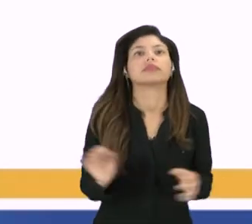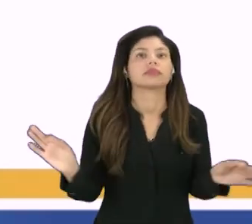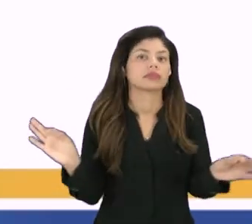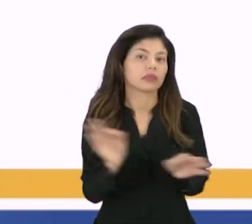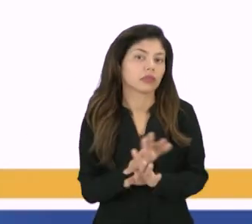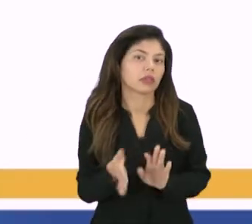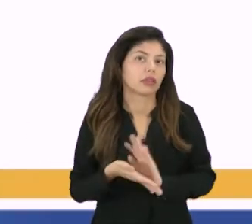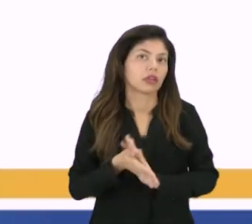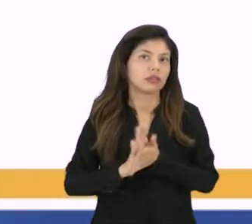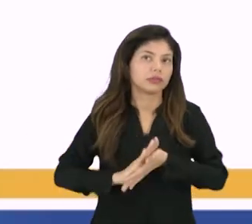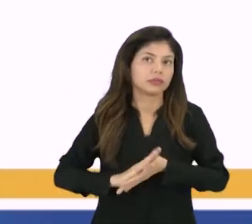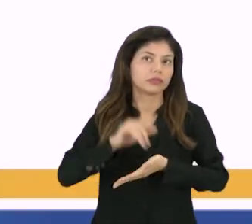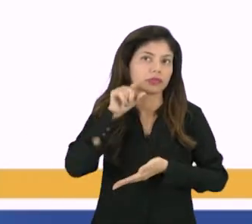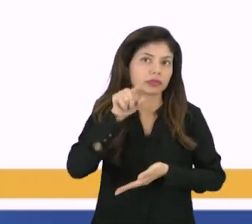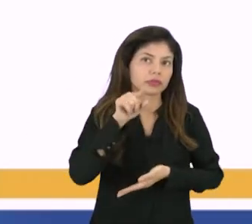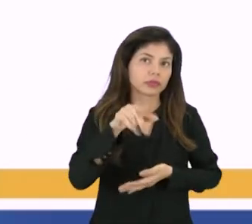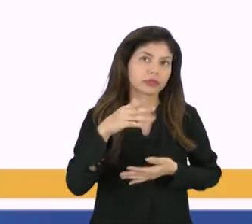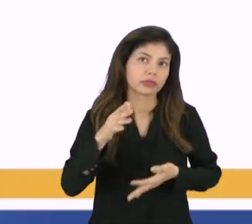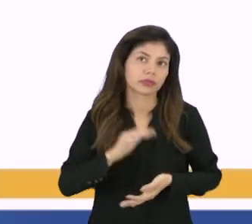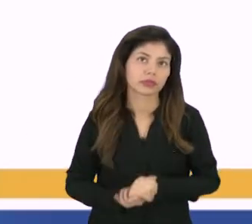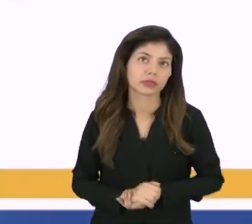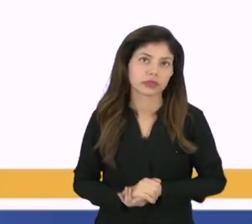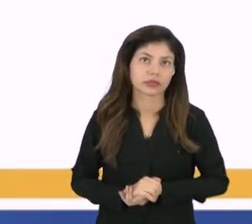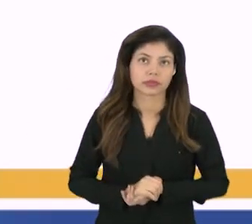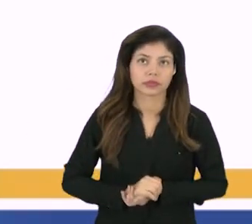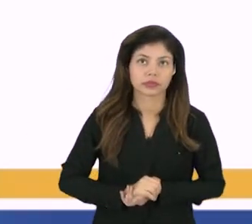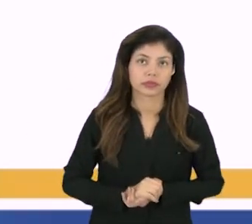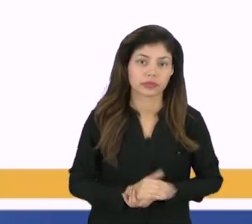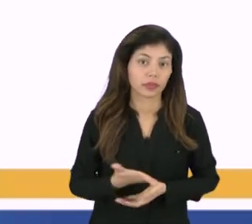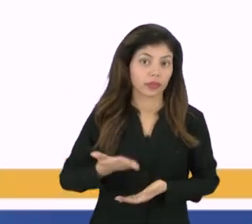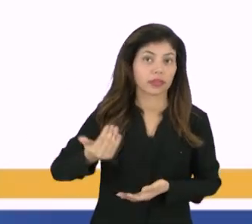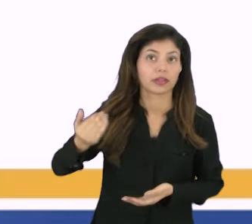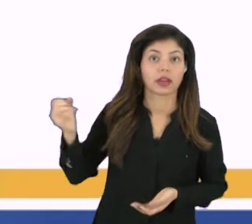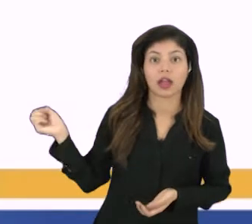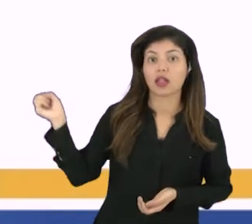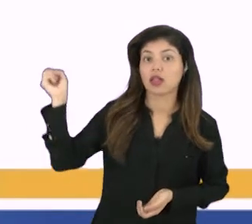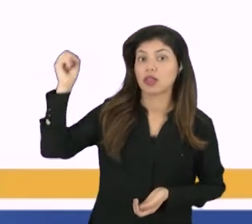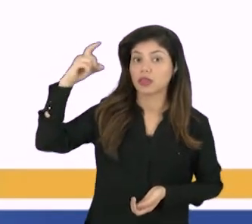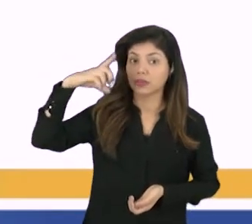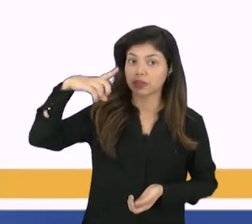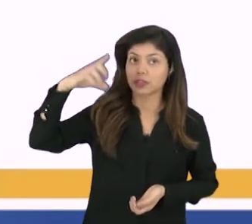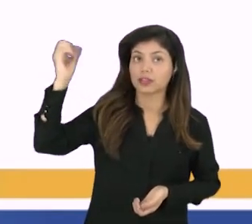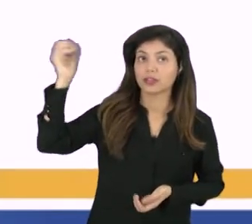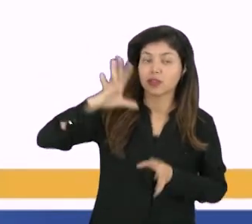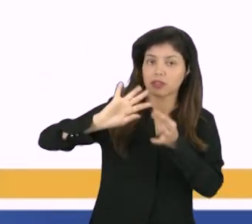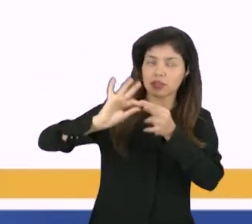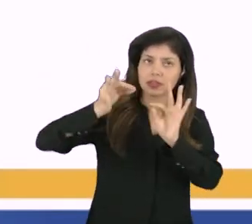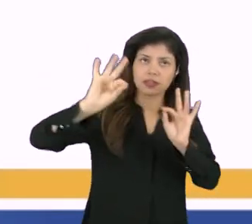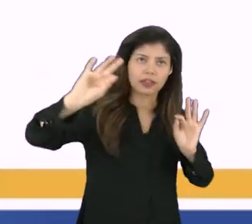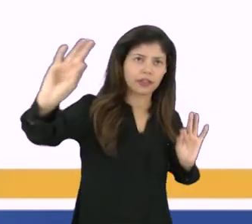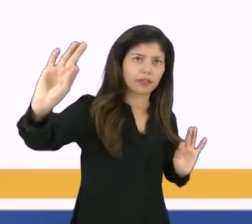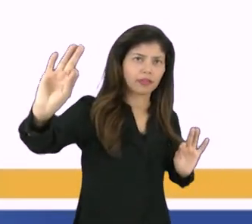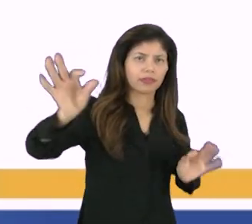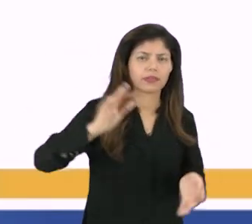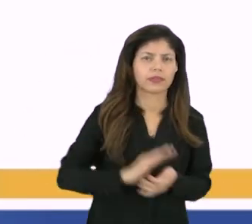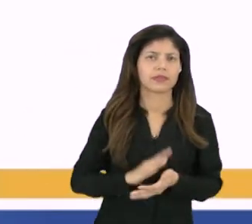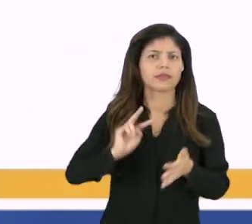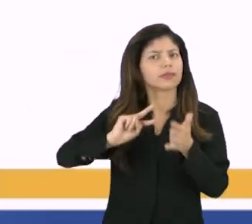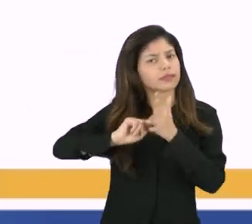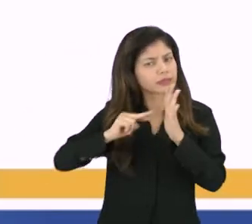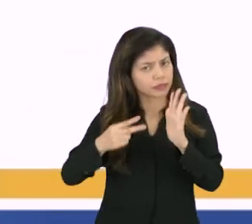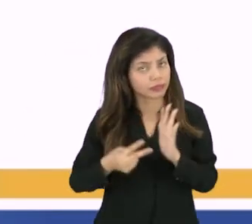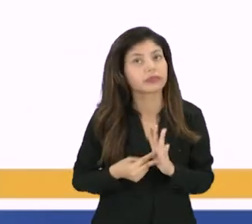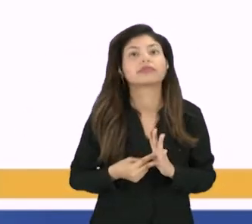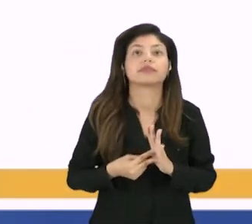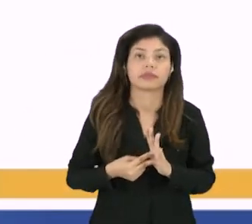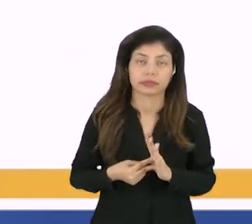dinossauros. Essa galáxia está a 65 milhões de anos-luz longe daqui. Significa que a luz